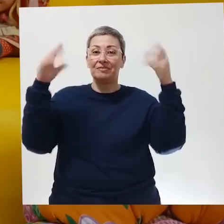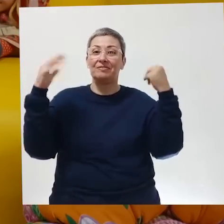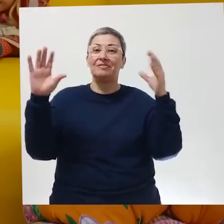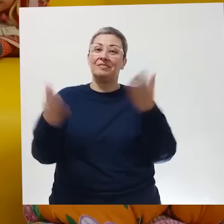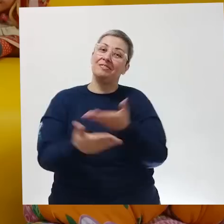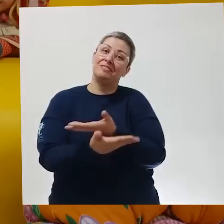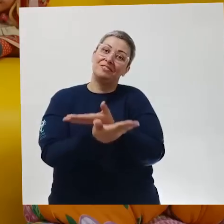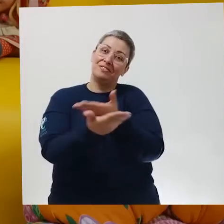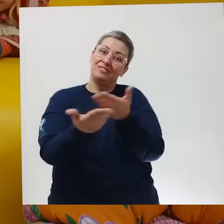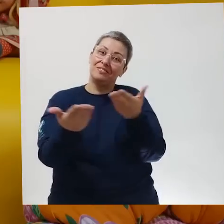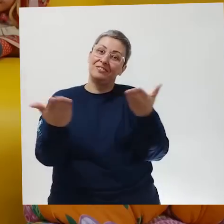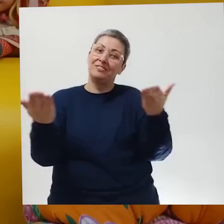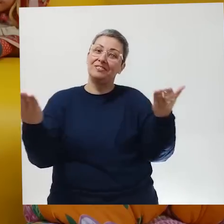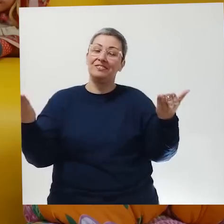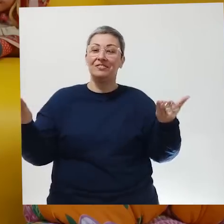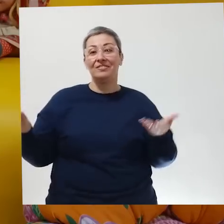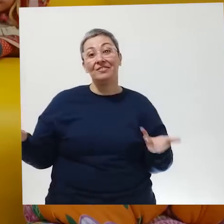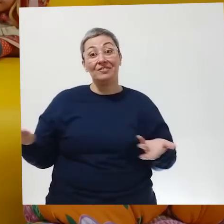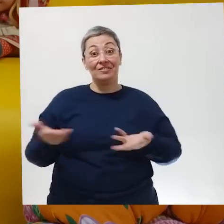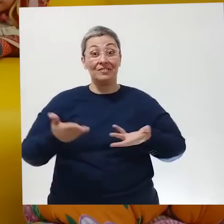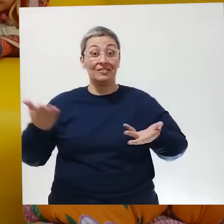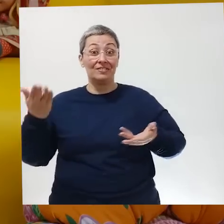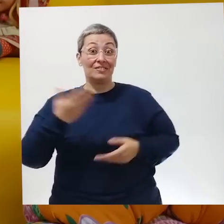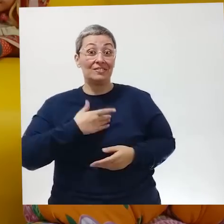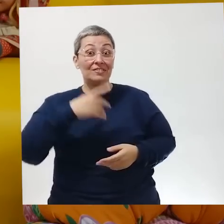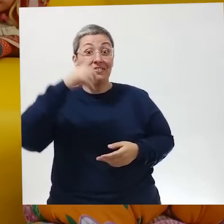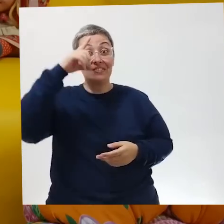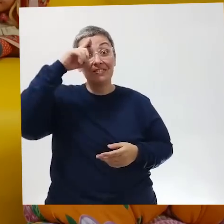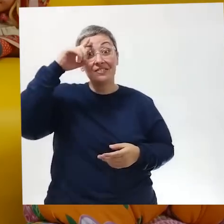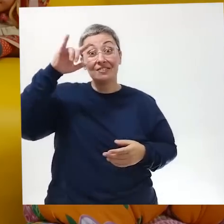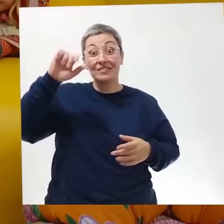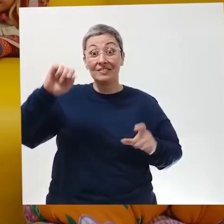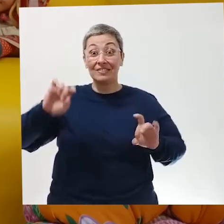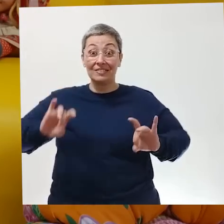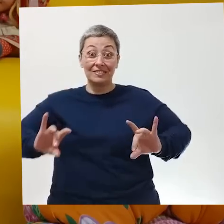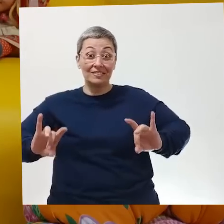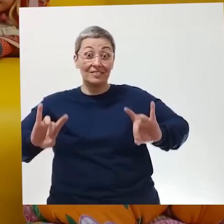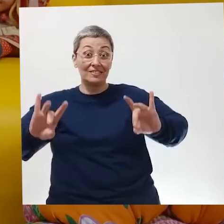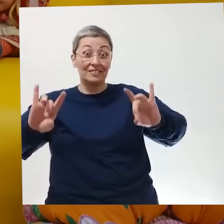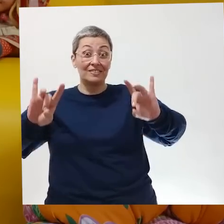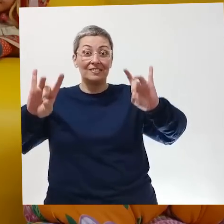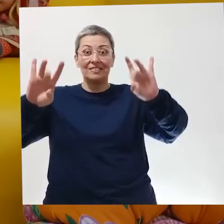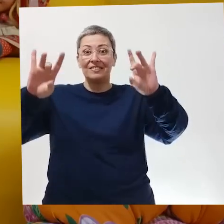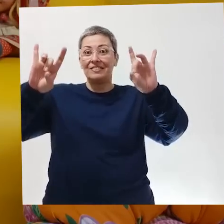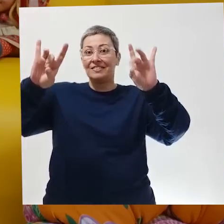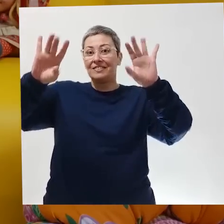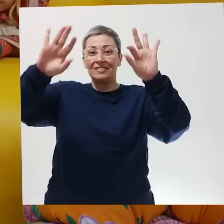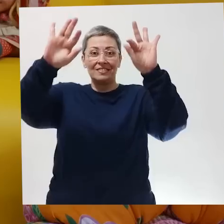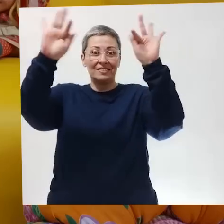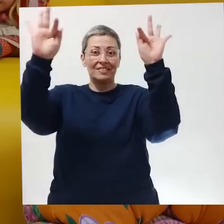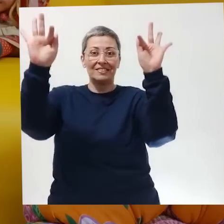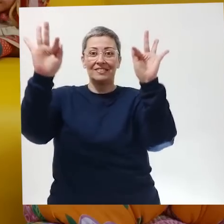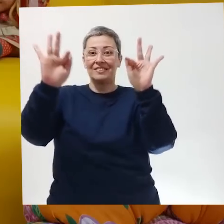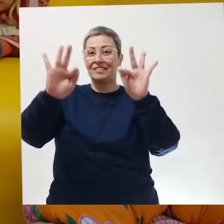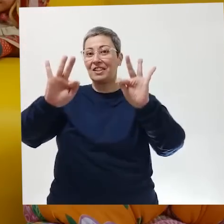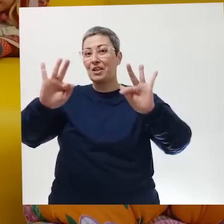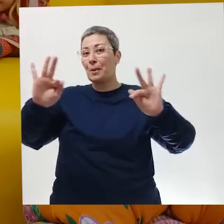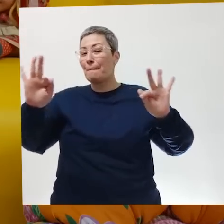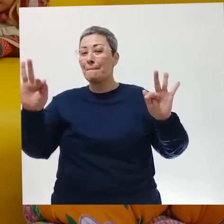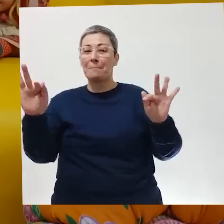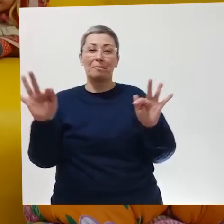Parabéns pra você nessa data querida.